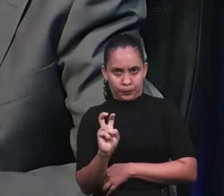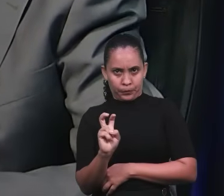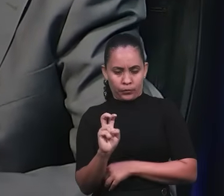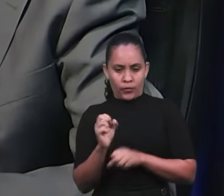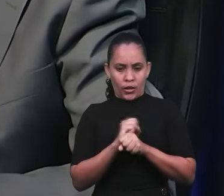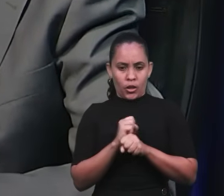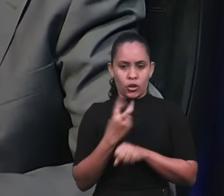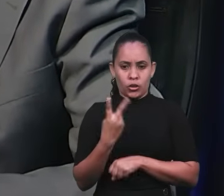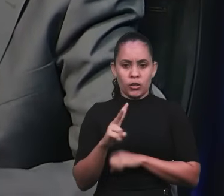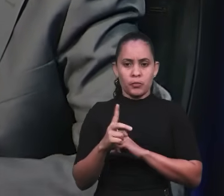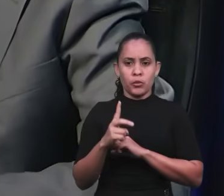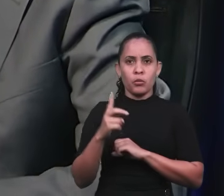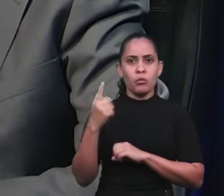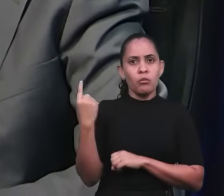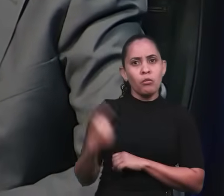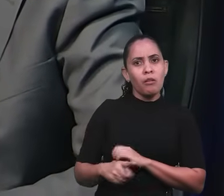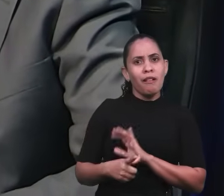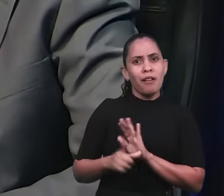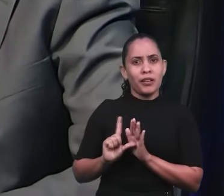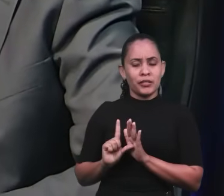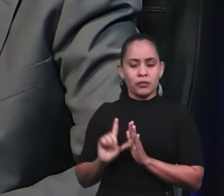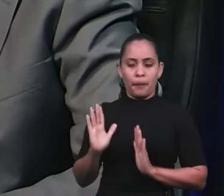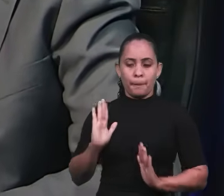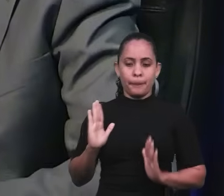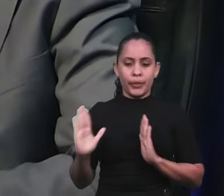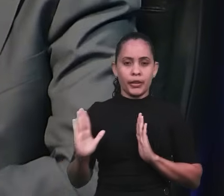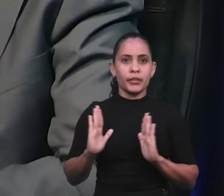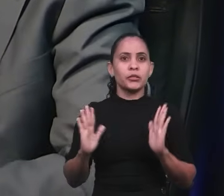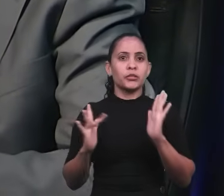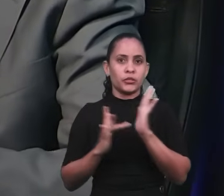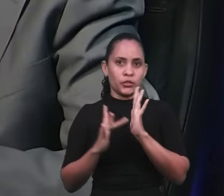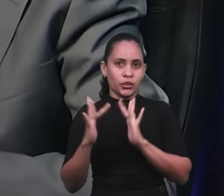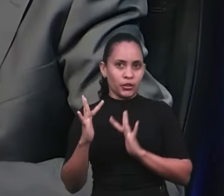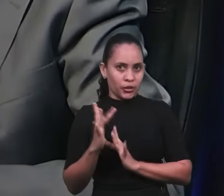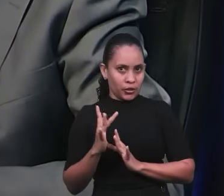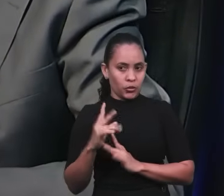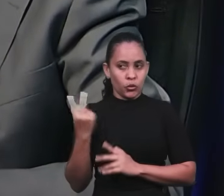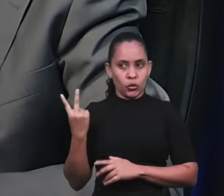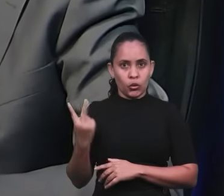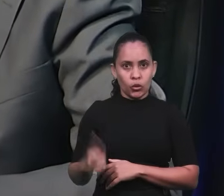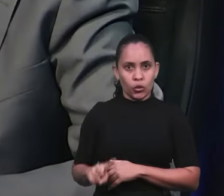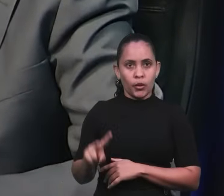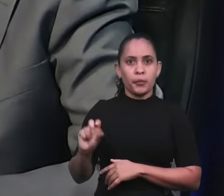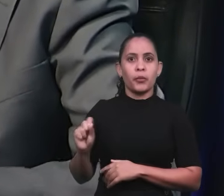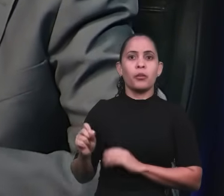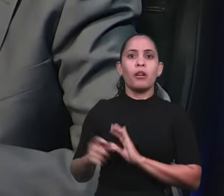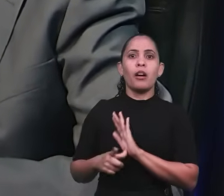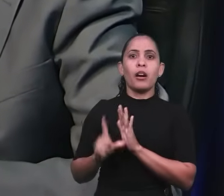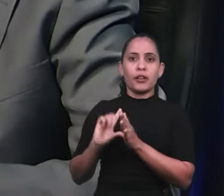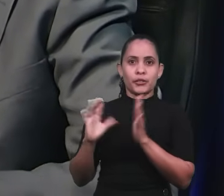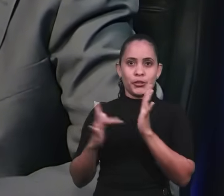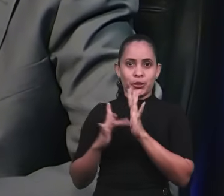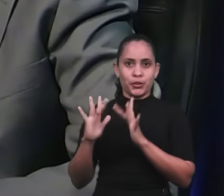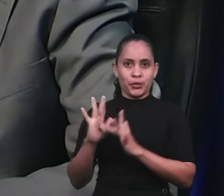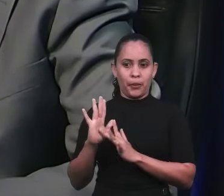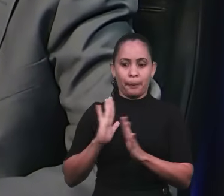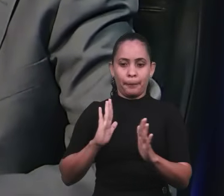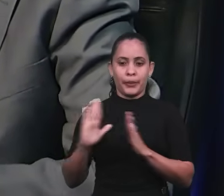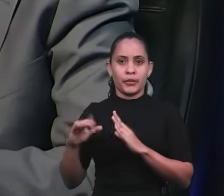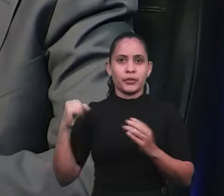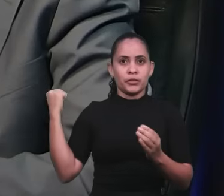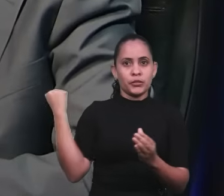2000 anos antes, período de Jesus. 2000 anos antes de Jesus, período de